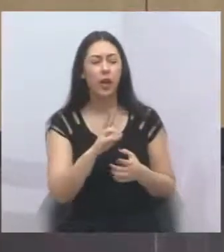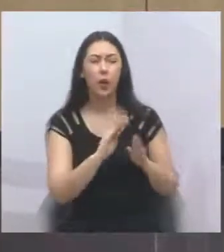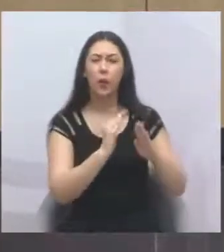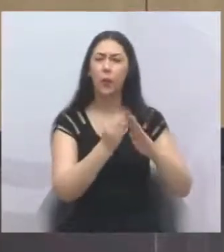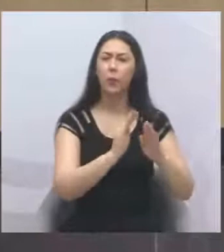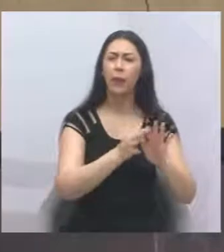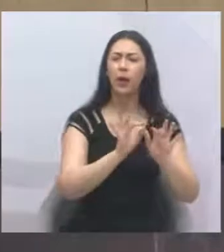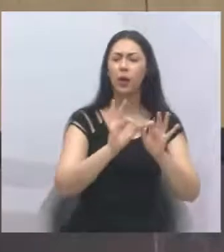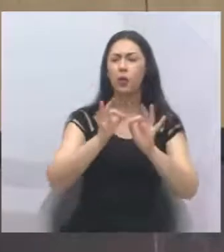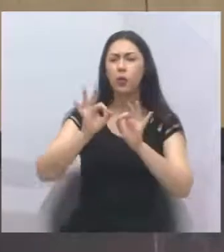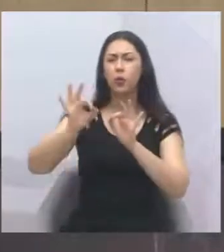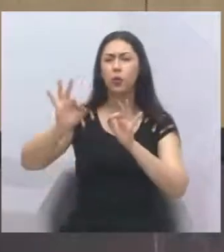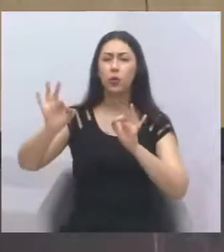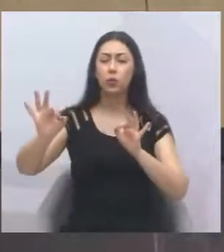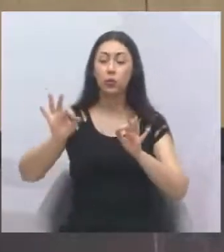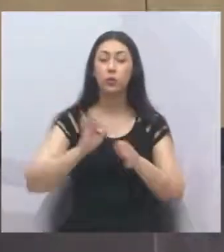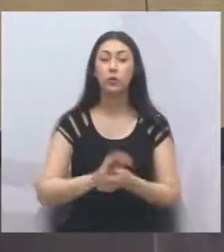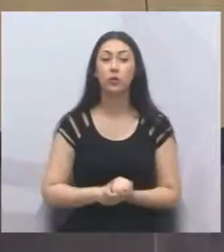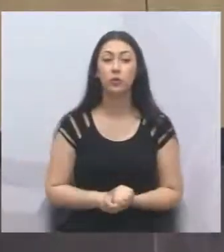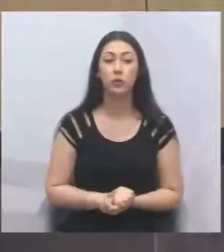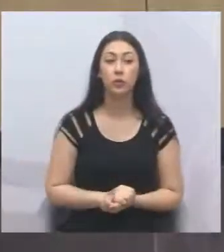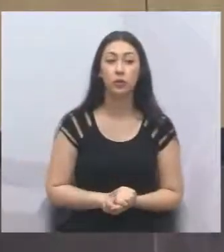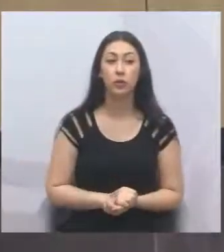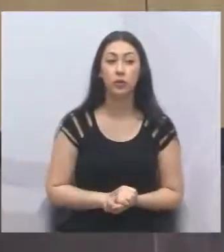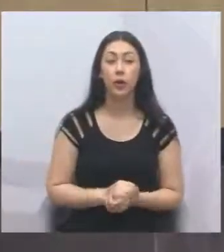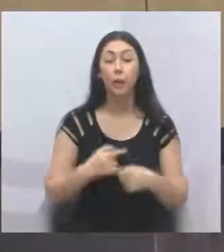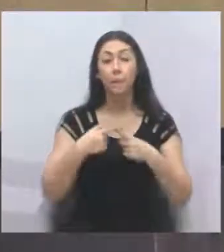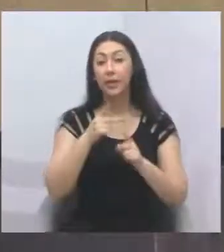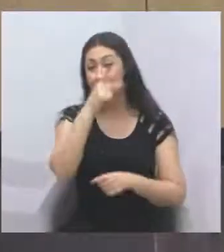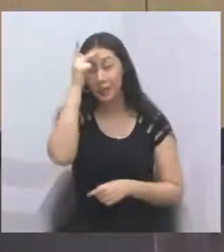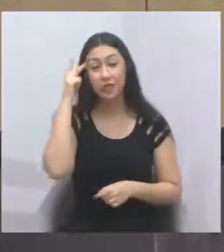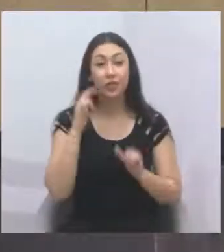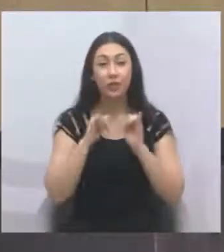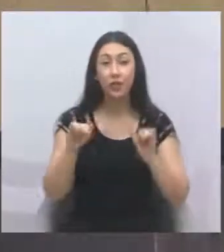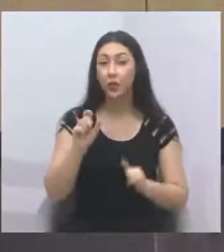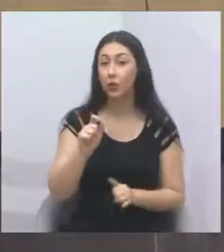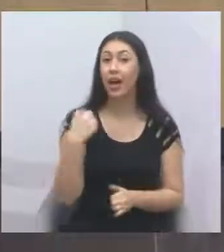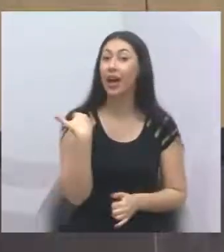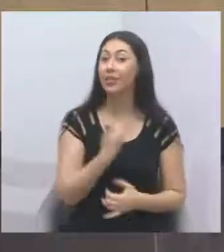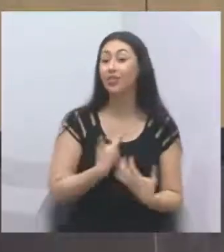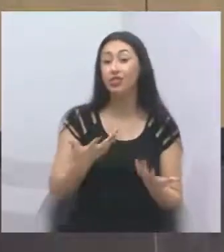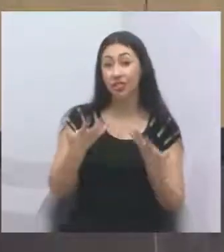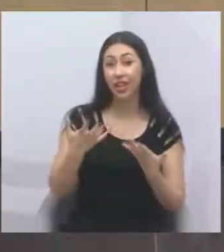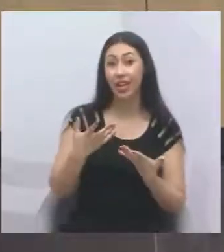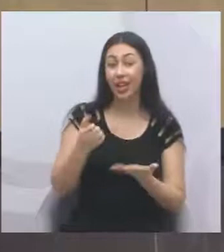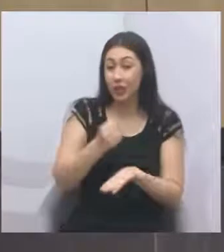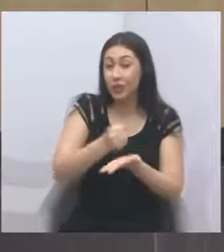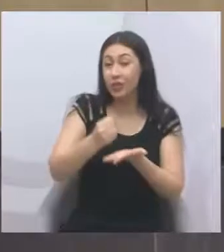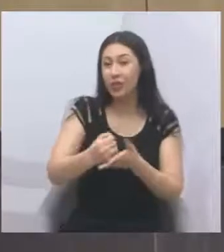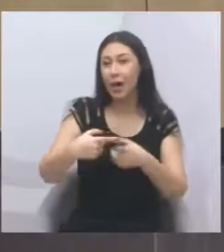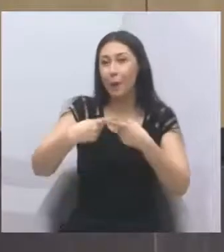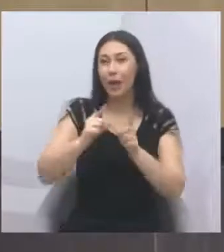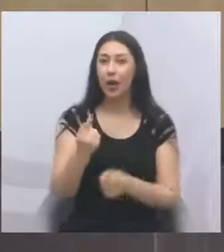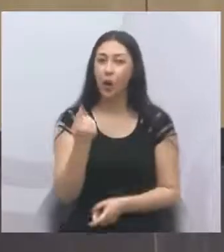Veranejal, Remédio. E o que o gerente nos disse é o seguinte, a gente até vontade de pegar essas pessoas, mas no Veranejal é um ônibus de 2 em 2